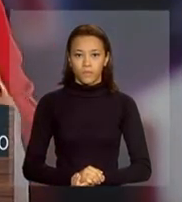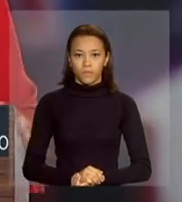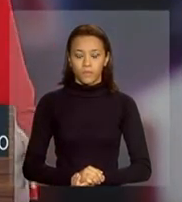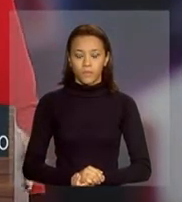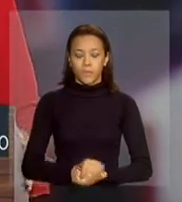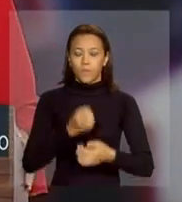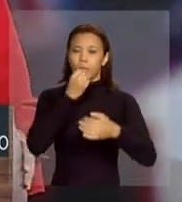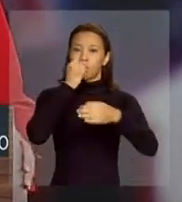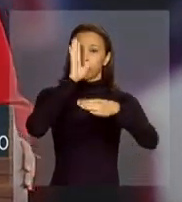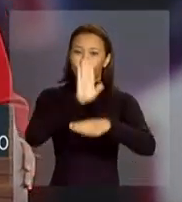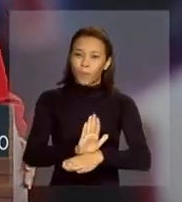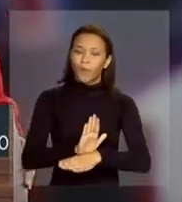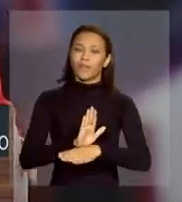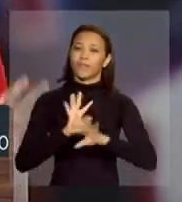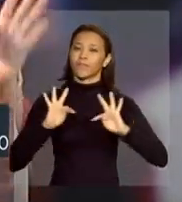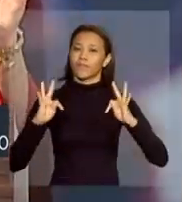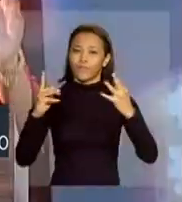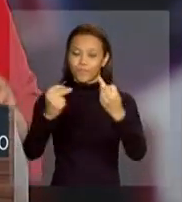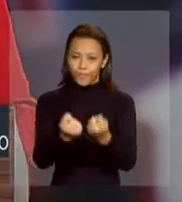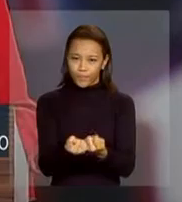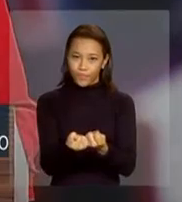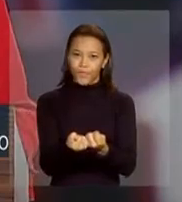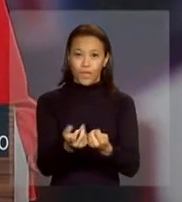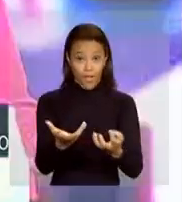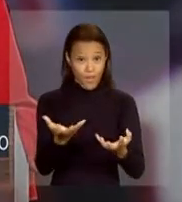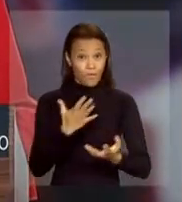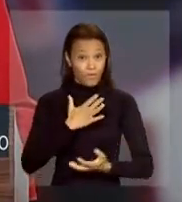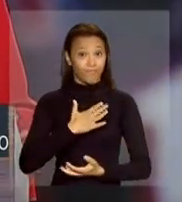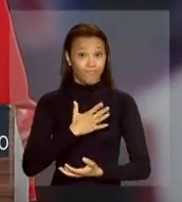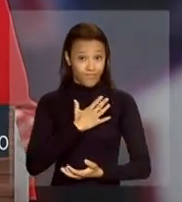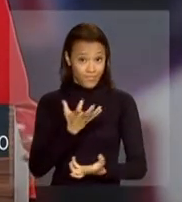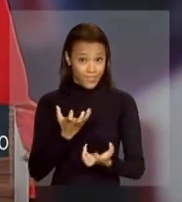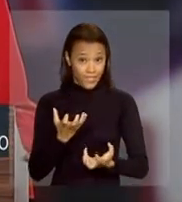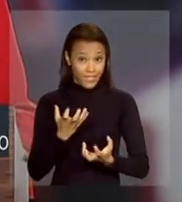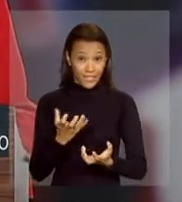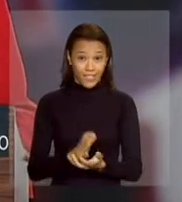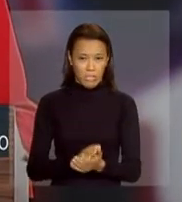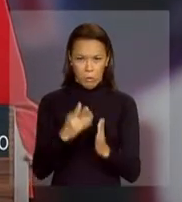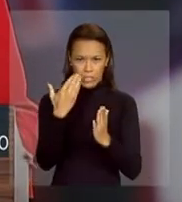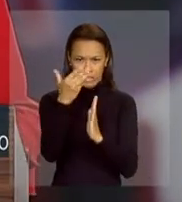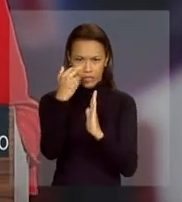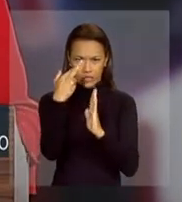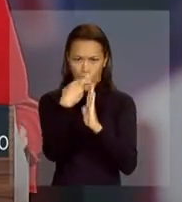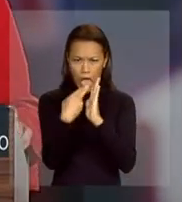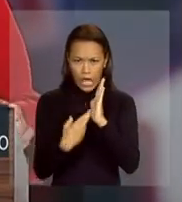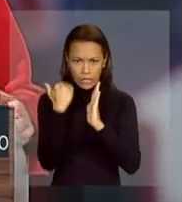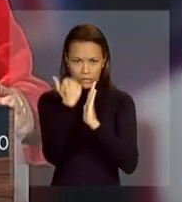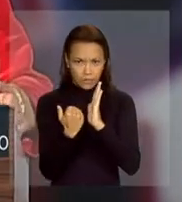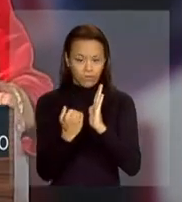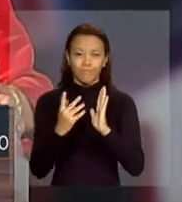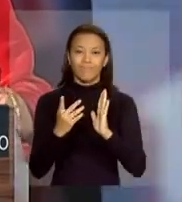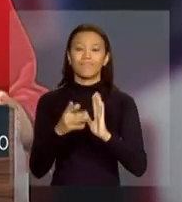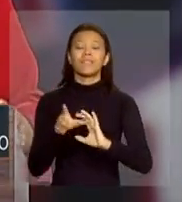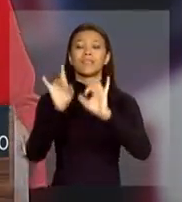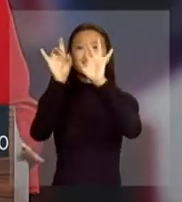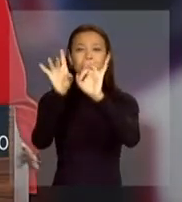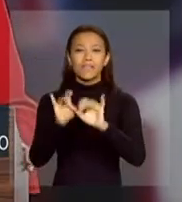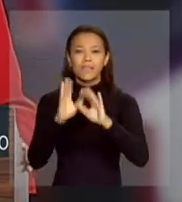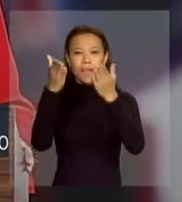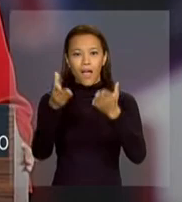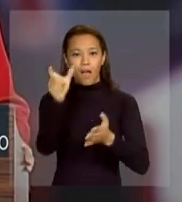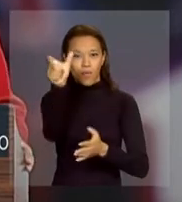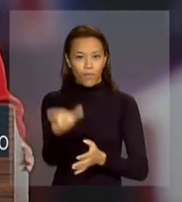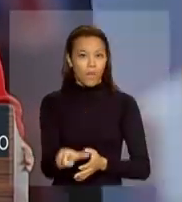Oi boa tarde a todos eu queria quebrando o protocolo fazer um comprimento especial as